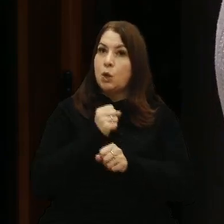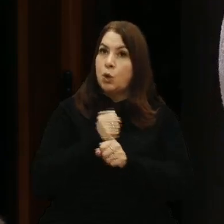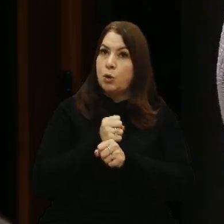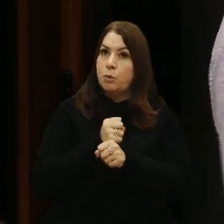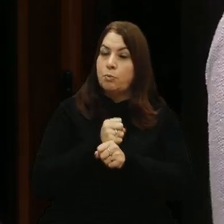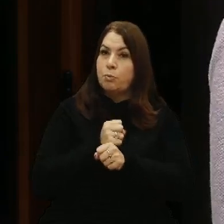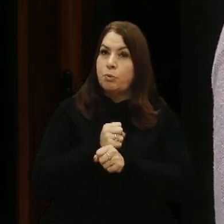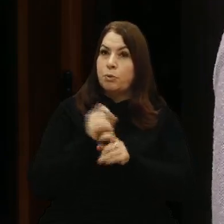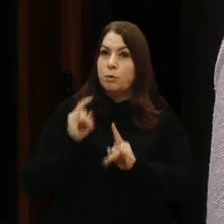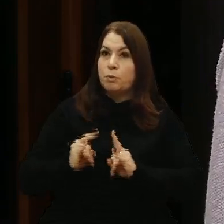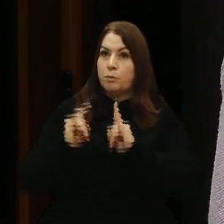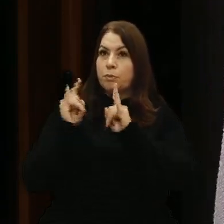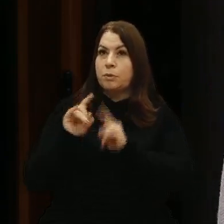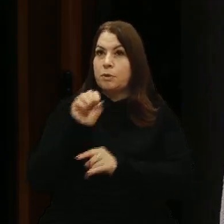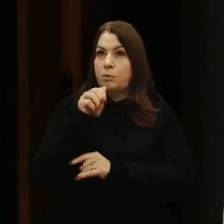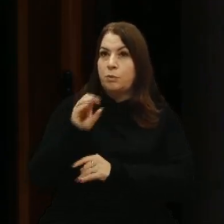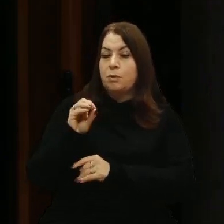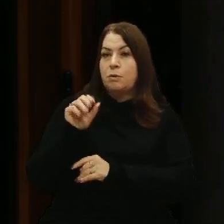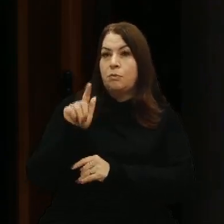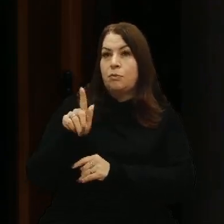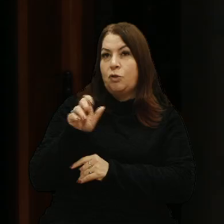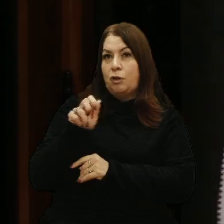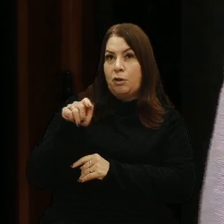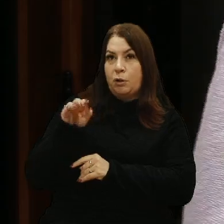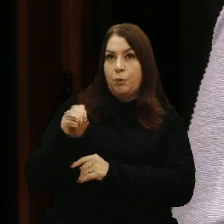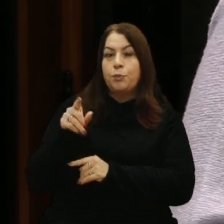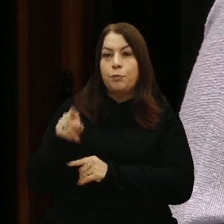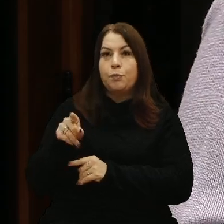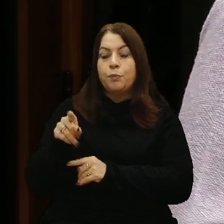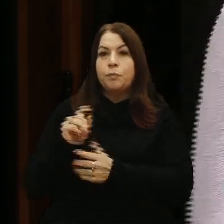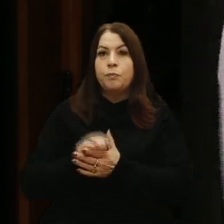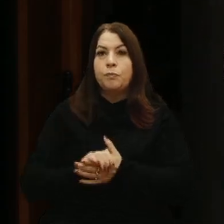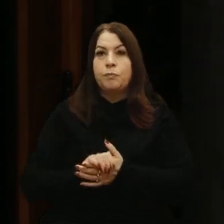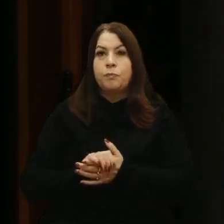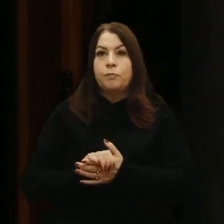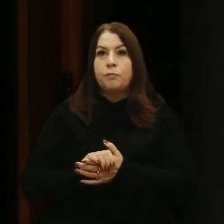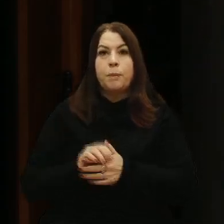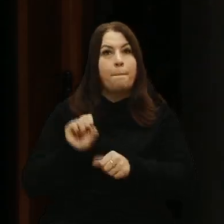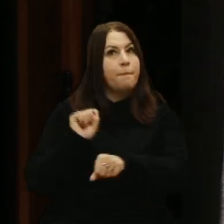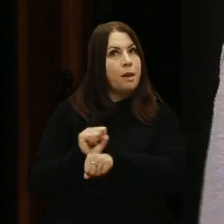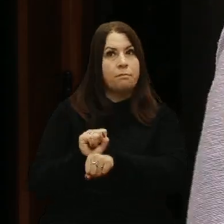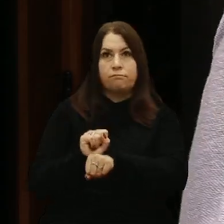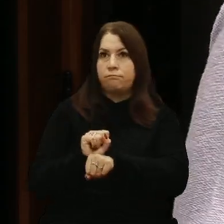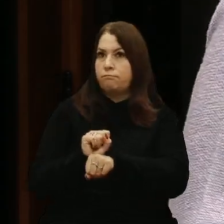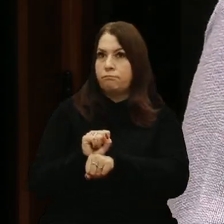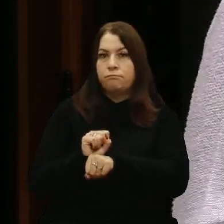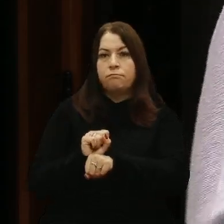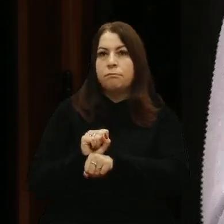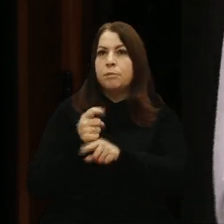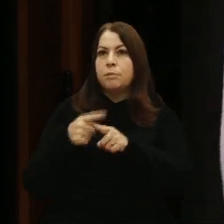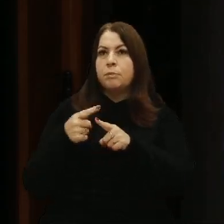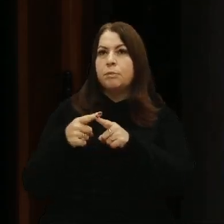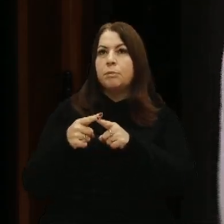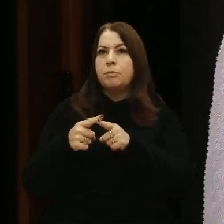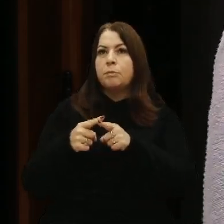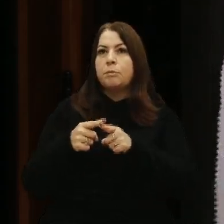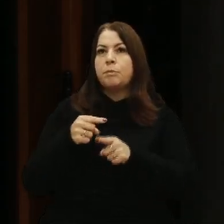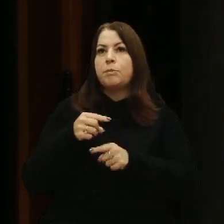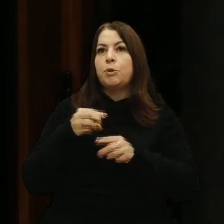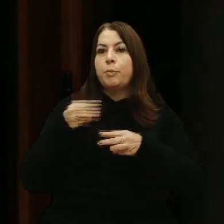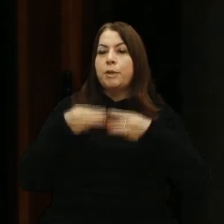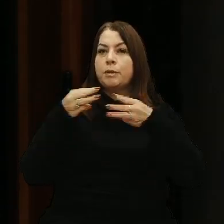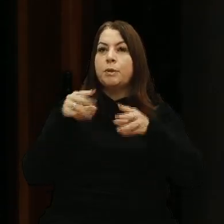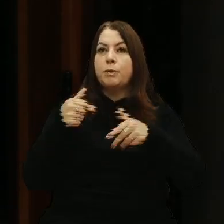do residencial São Genaro foi interrompida por uma medida do Ministério do